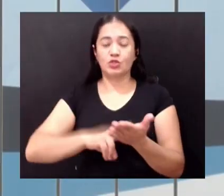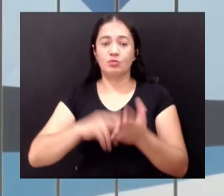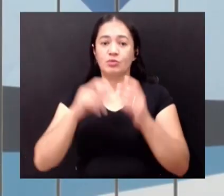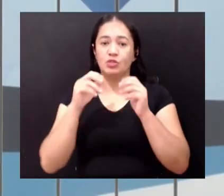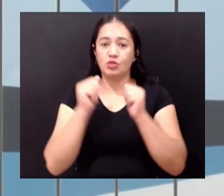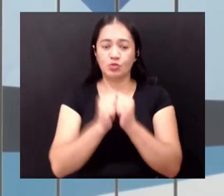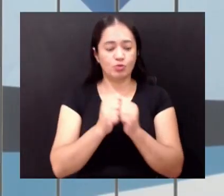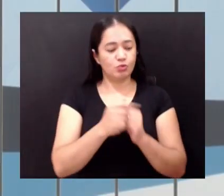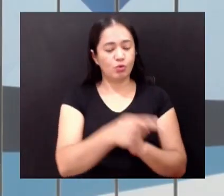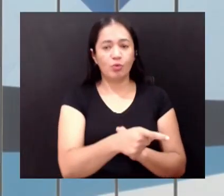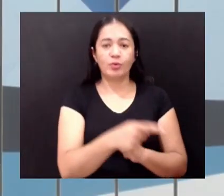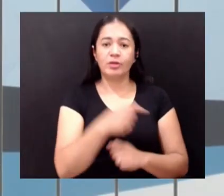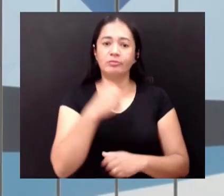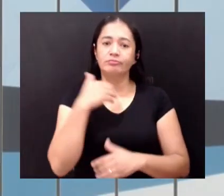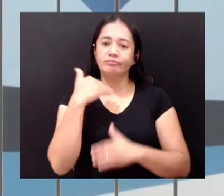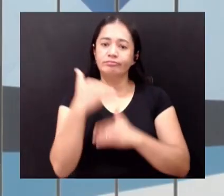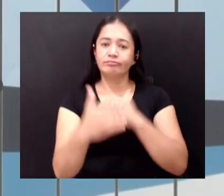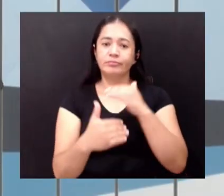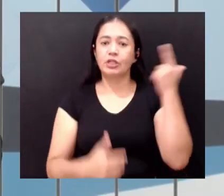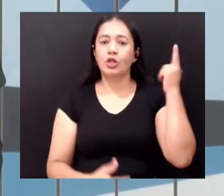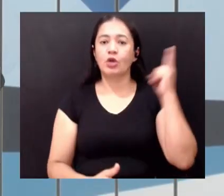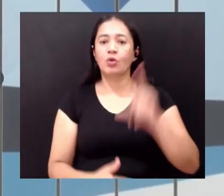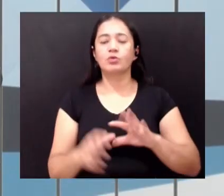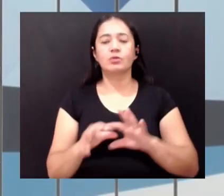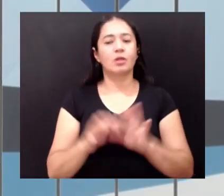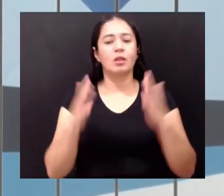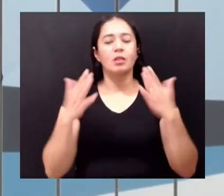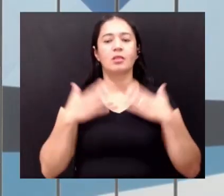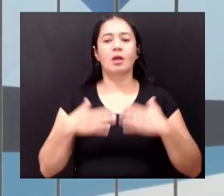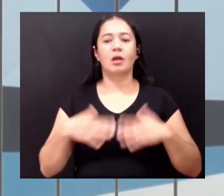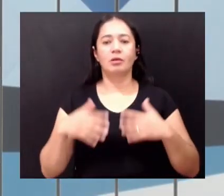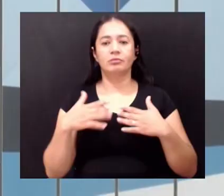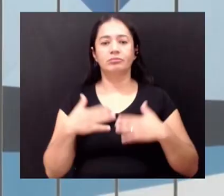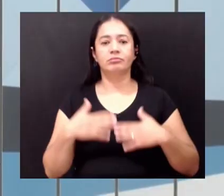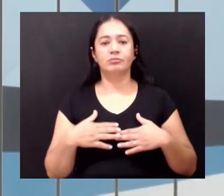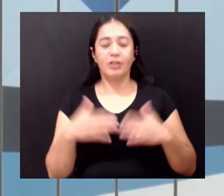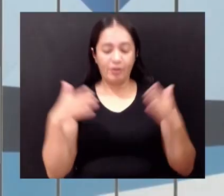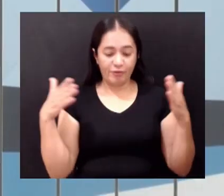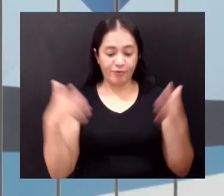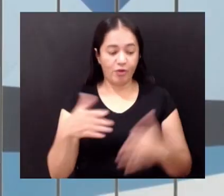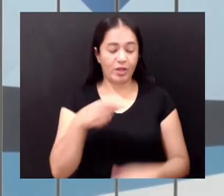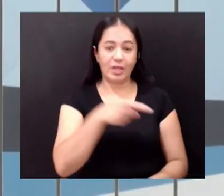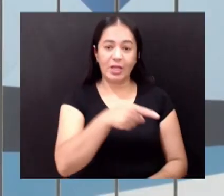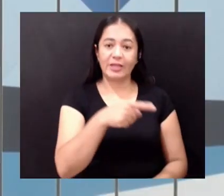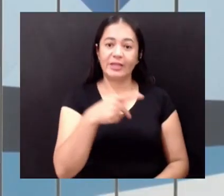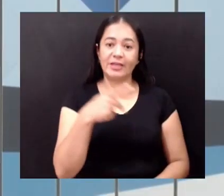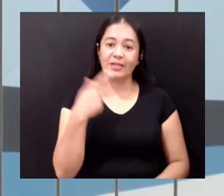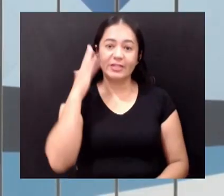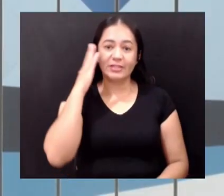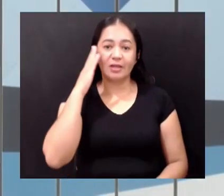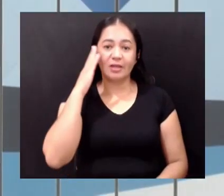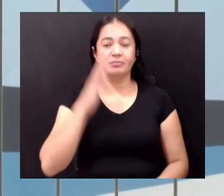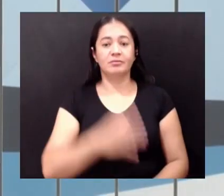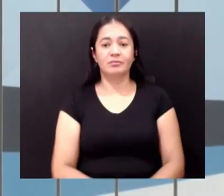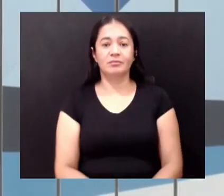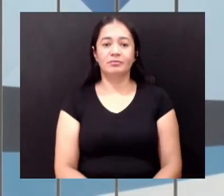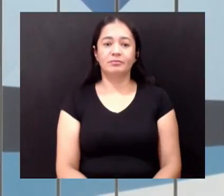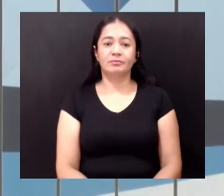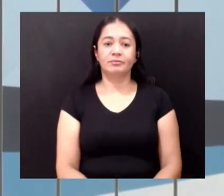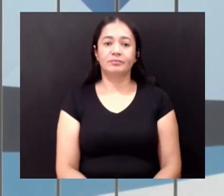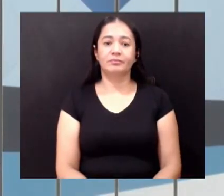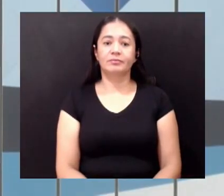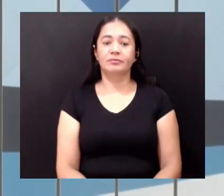que ele consiga ter mais liberdade, mais tranquilidade para focar no que ele sabe fazer, né, que é o negócio em si. Então, eu acho que é